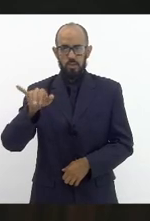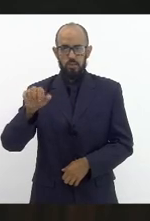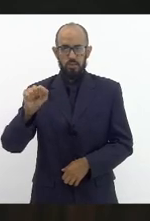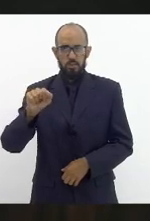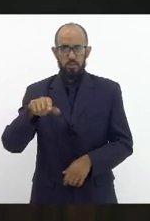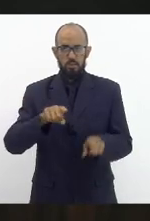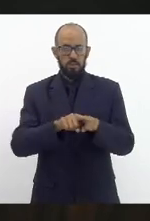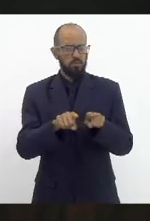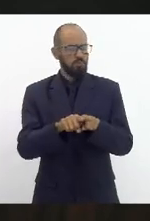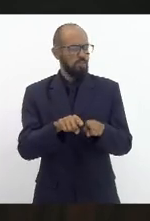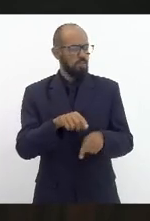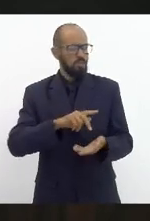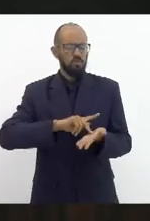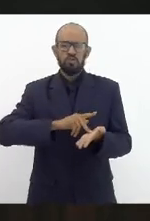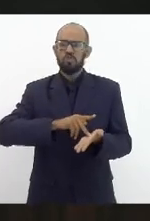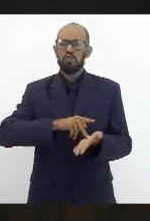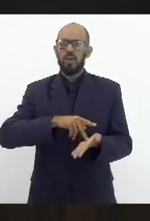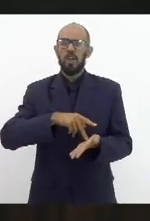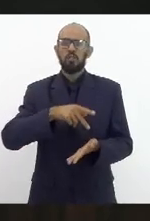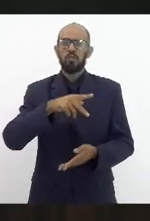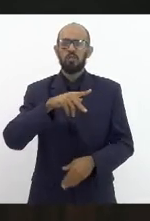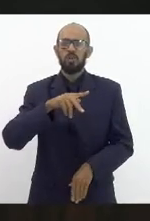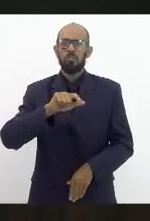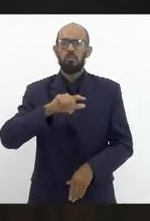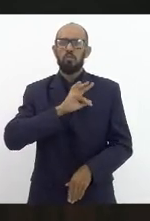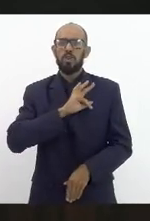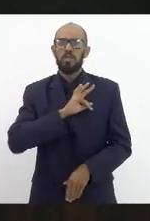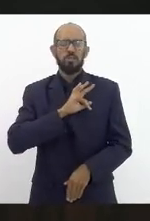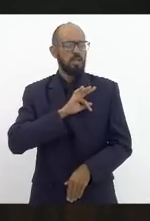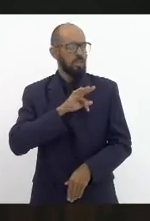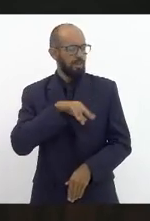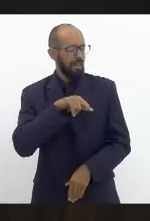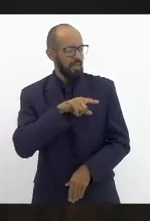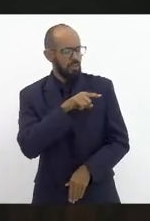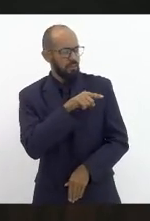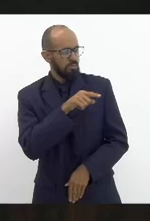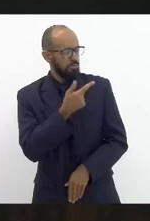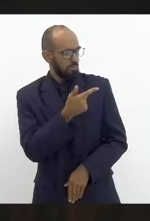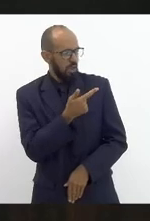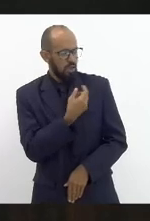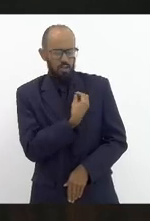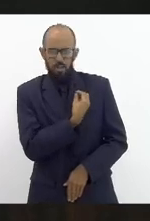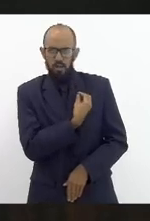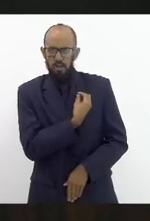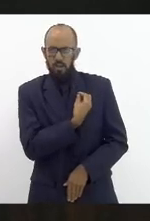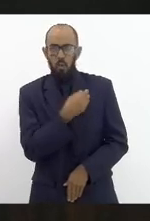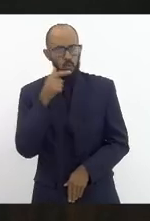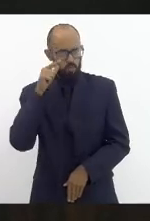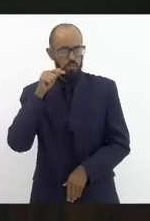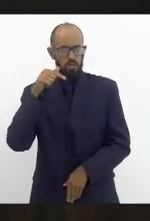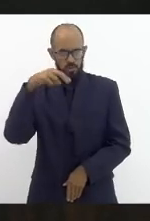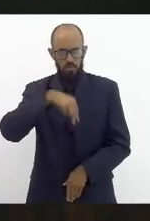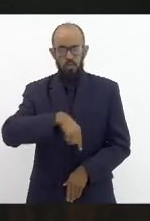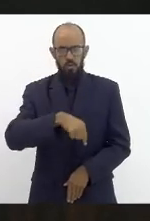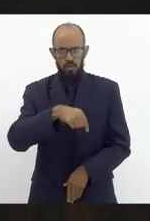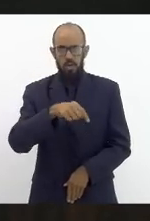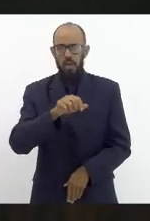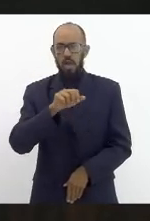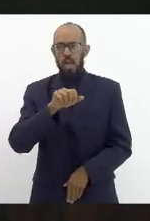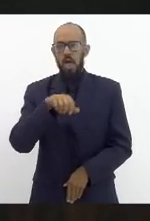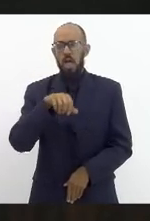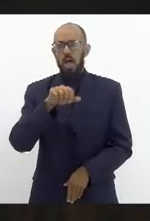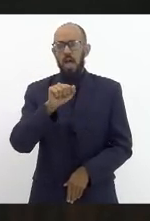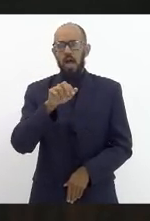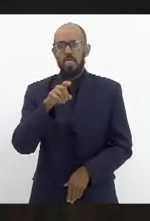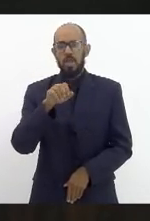Sindipol, quem está pelo Sindipol? Não veio ninguém? O pessoal estava aqui ontem. ADEPOL, Sindelpol.